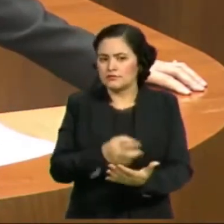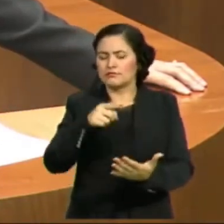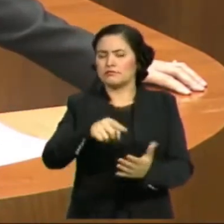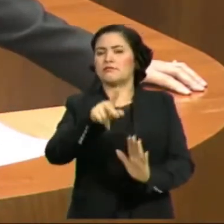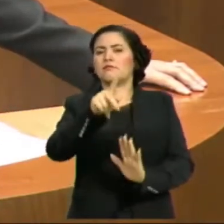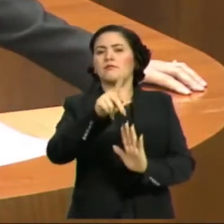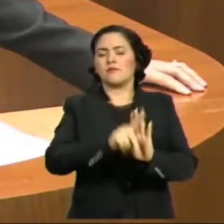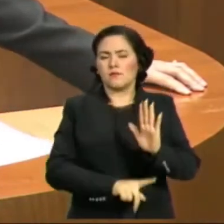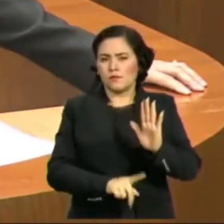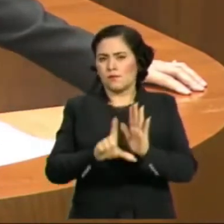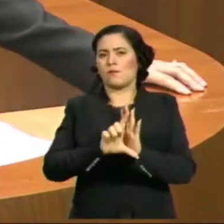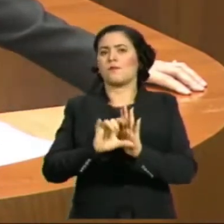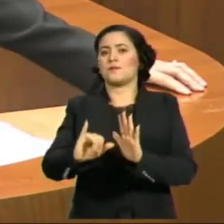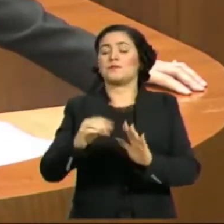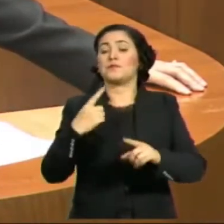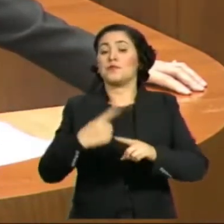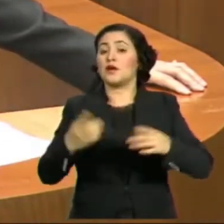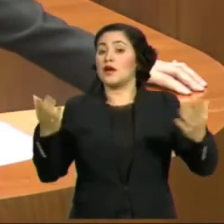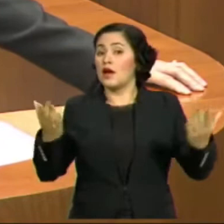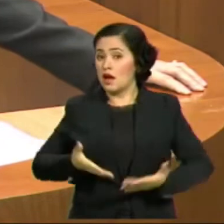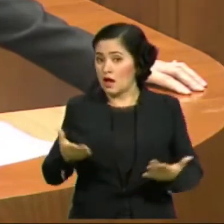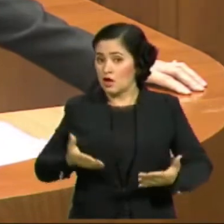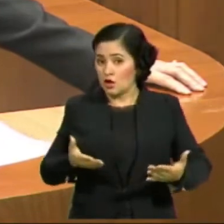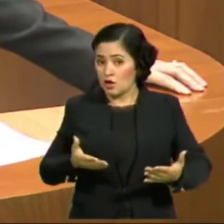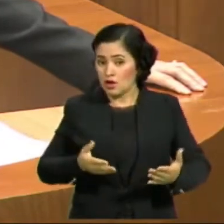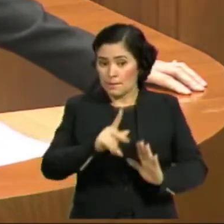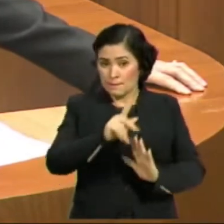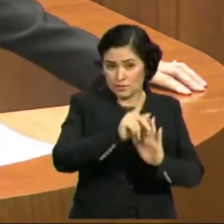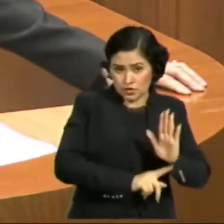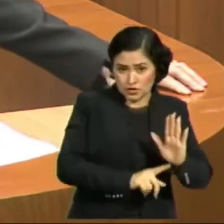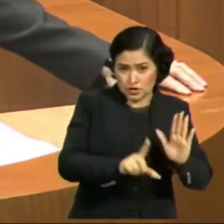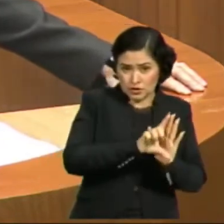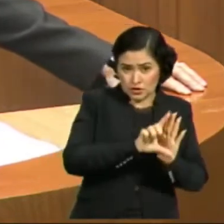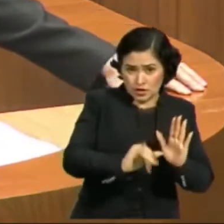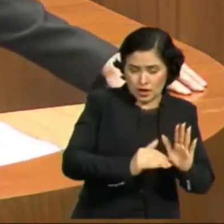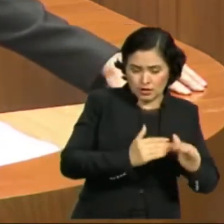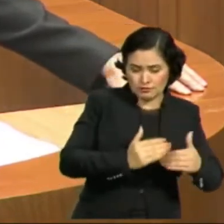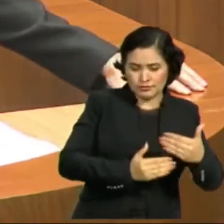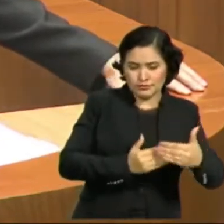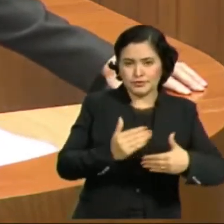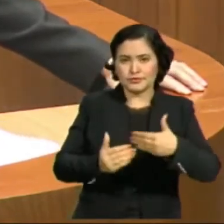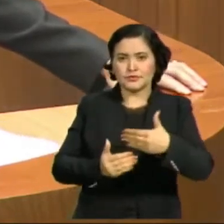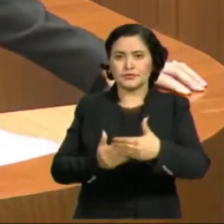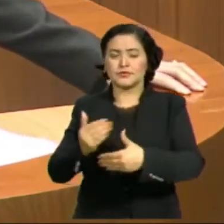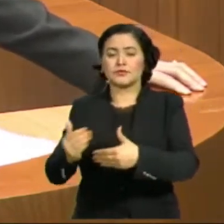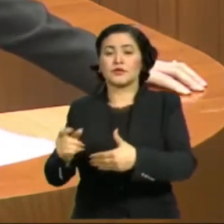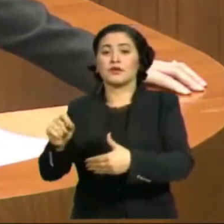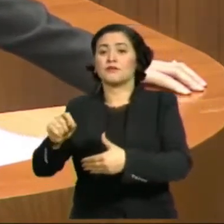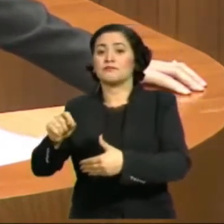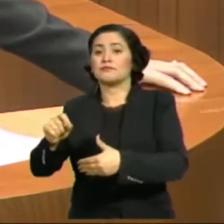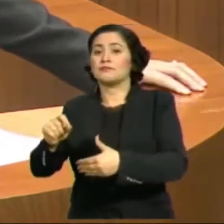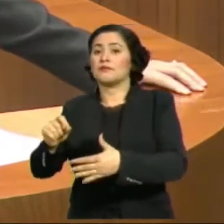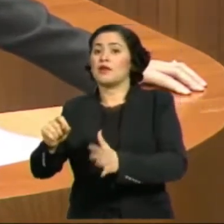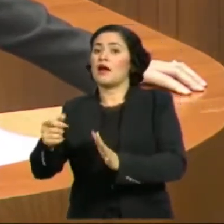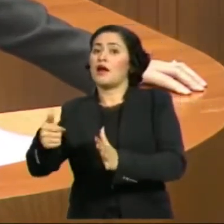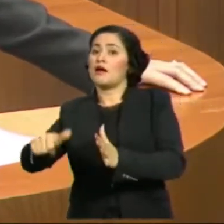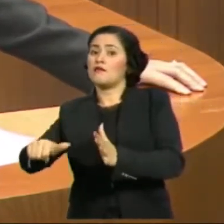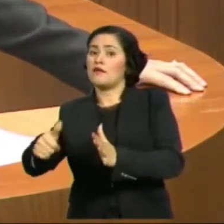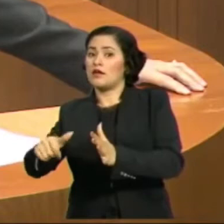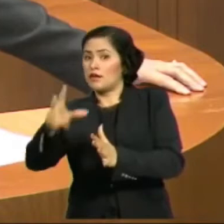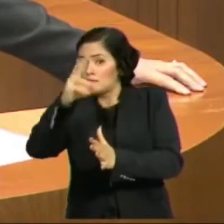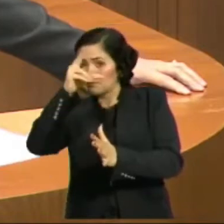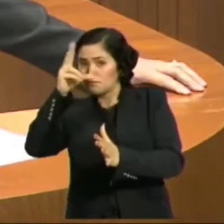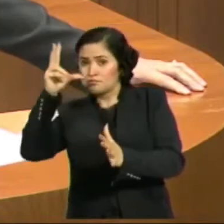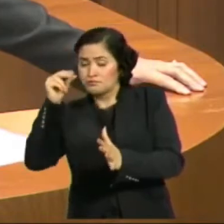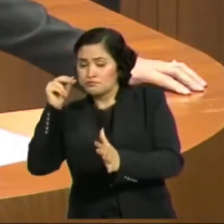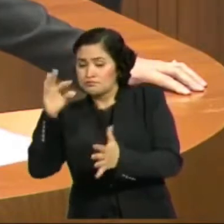projeto de lei, porque agora seguiu para a sanção e nós vamos acompanhar. E eu acredito, como ele